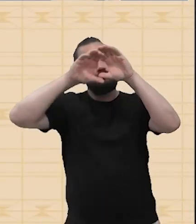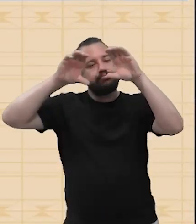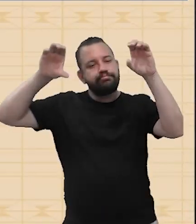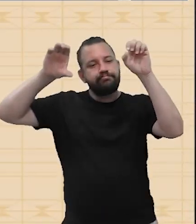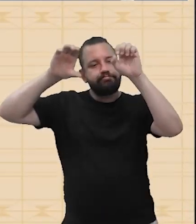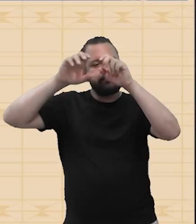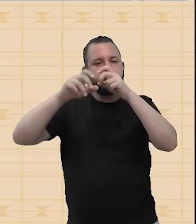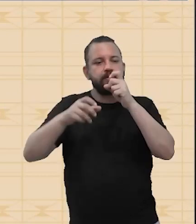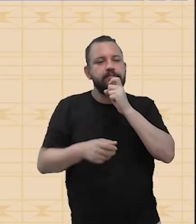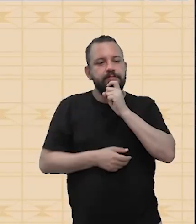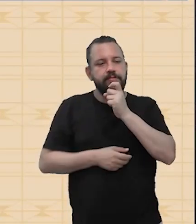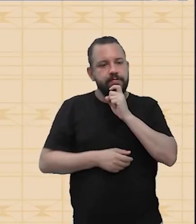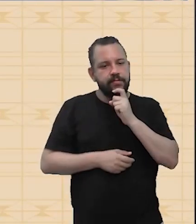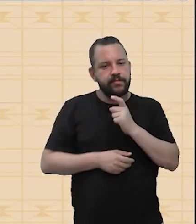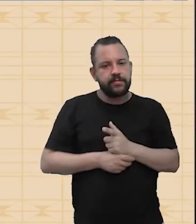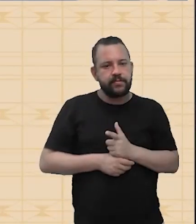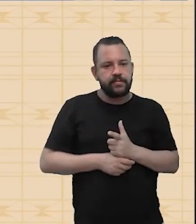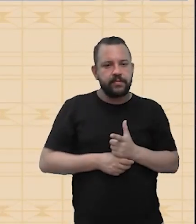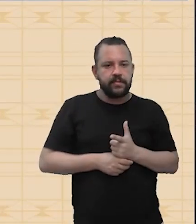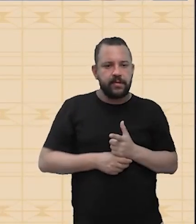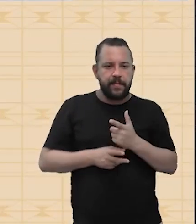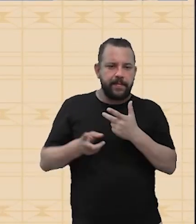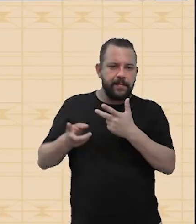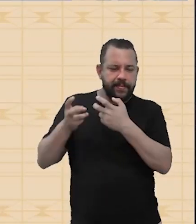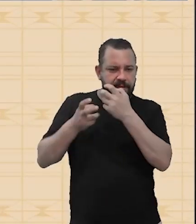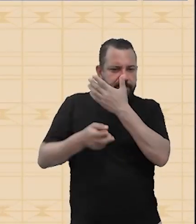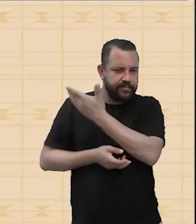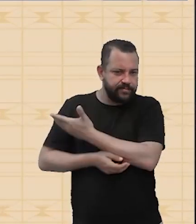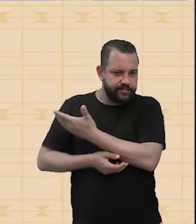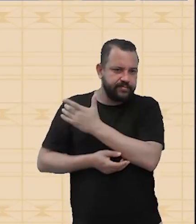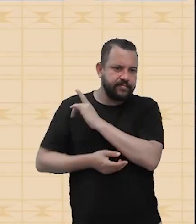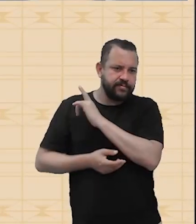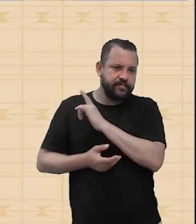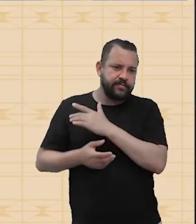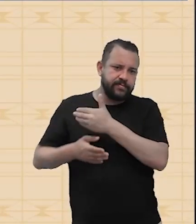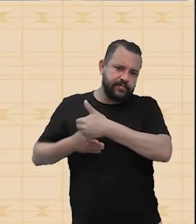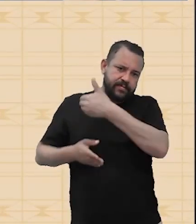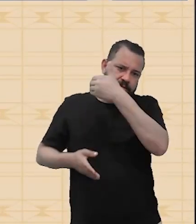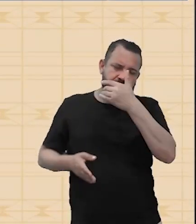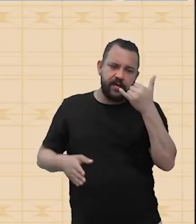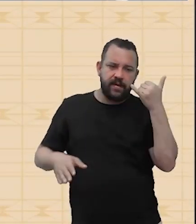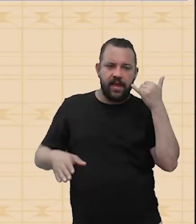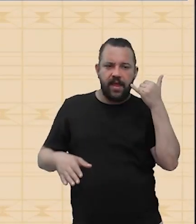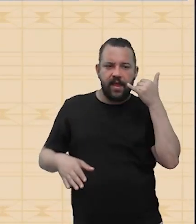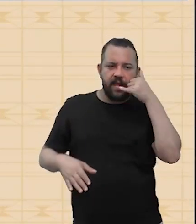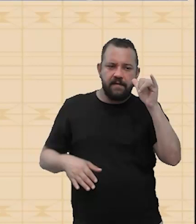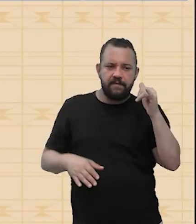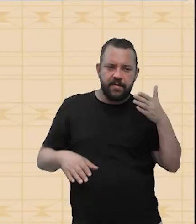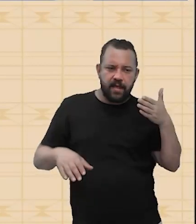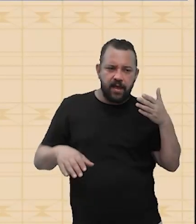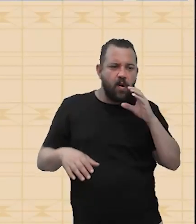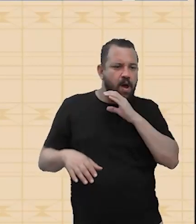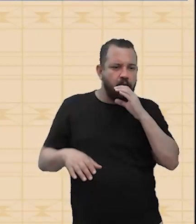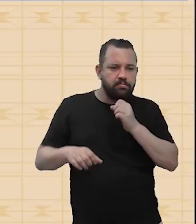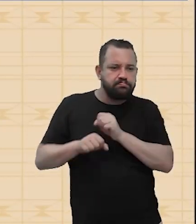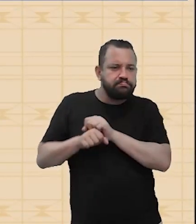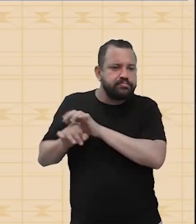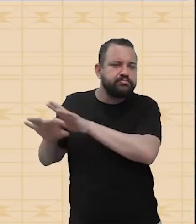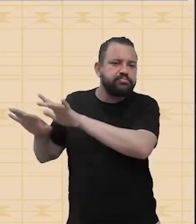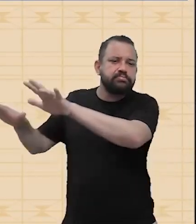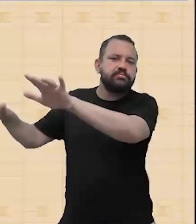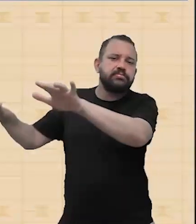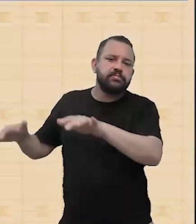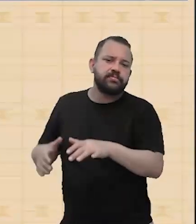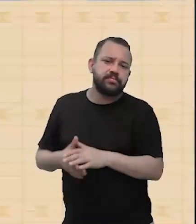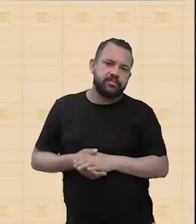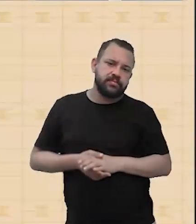alguns revestimentos das paredes serve exatamente para impedir a propagação de calor por condução. Então,